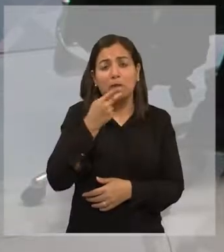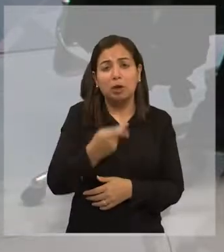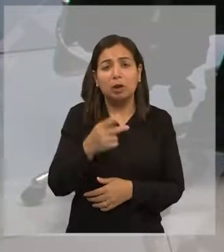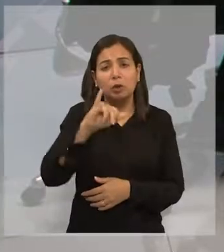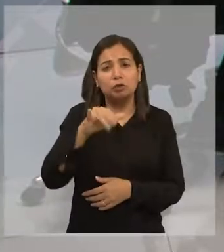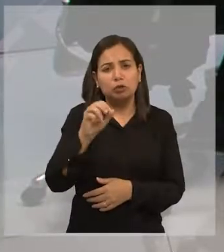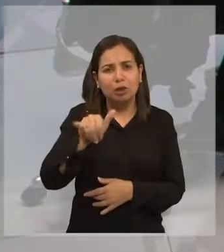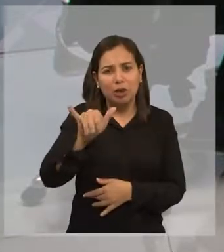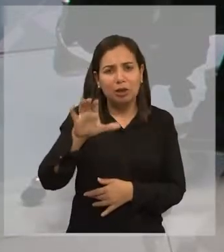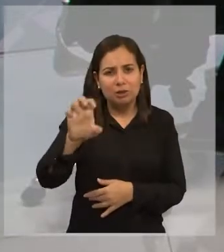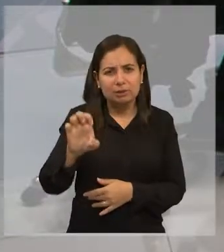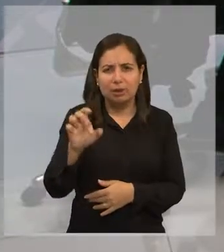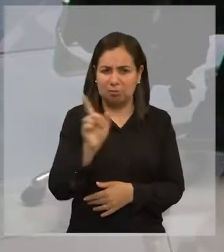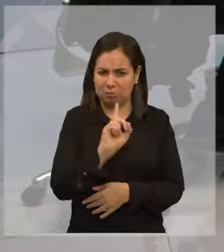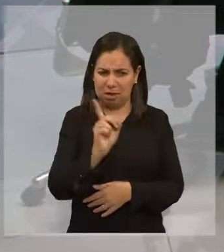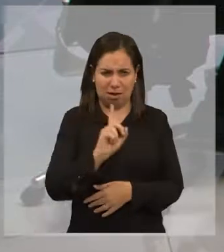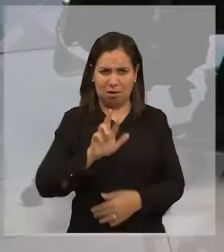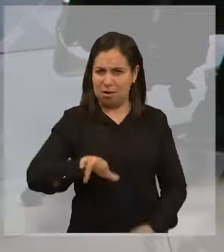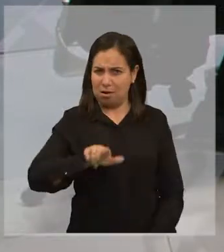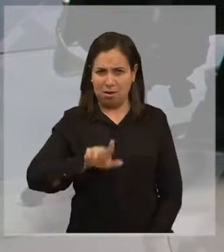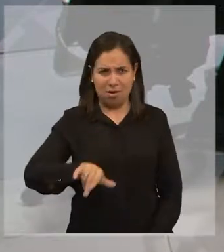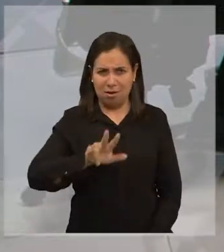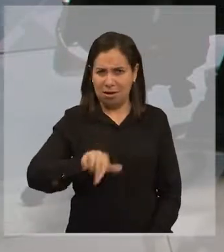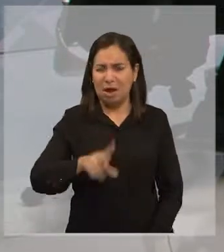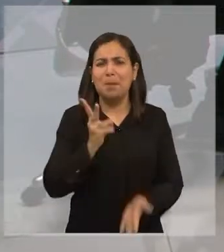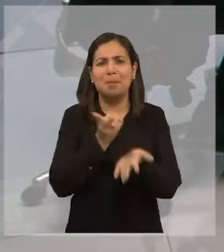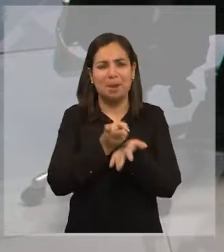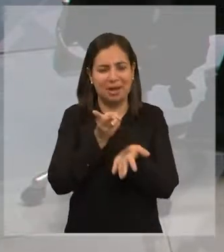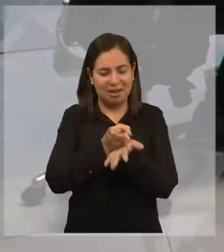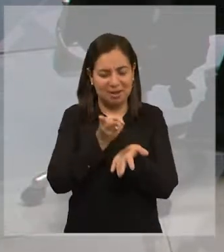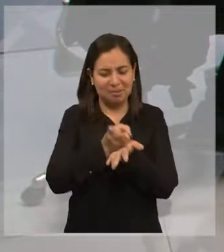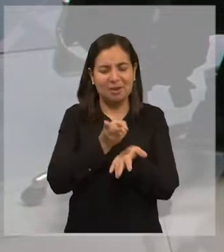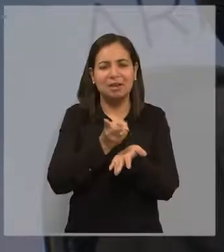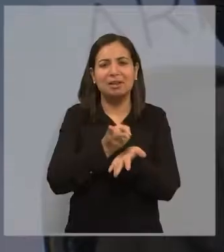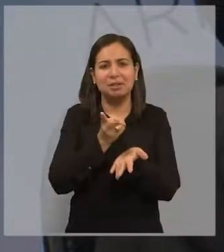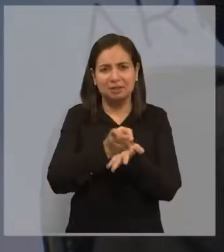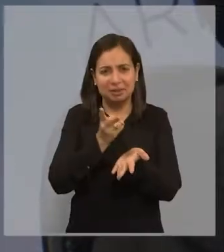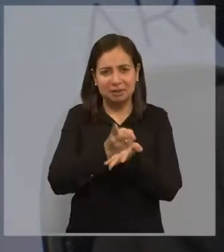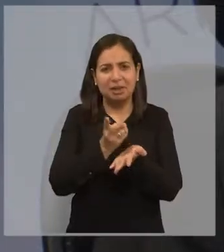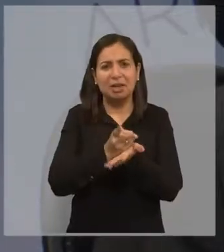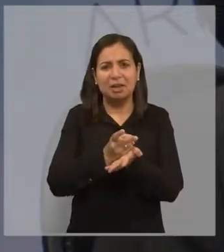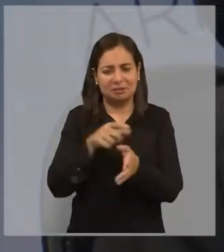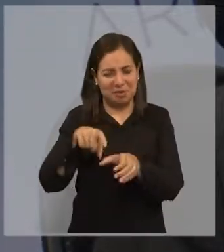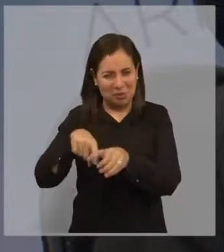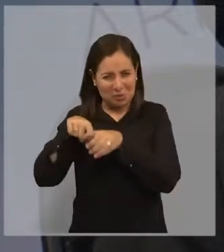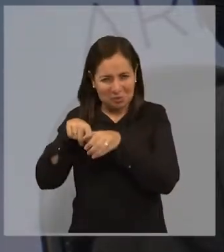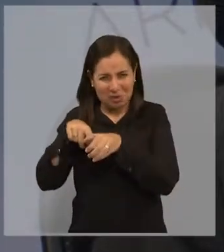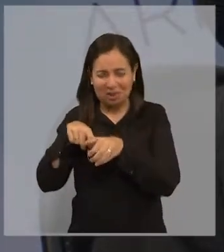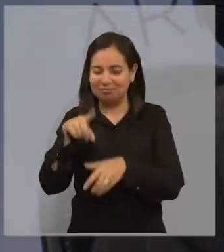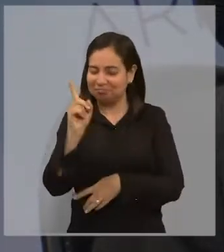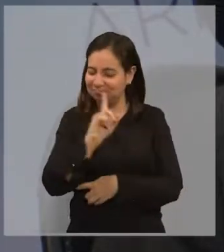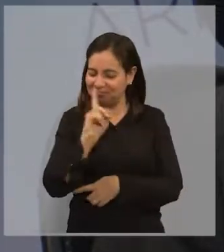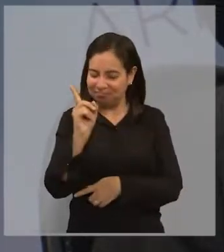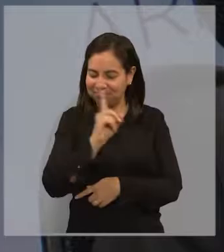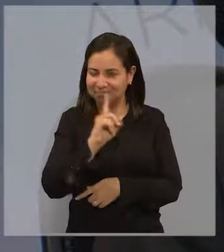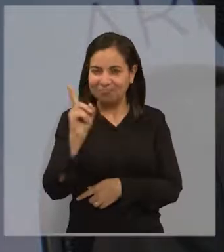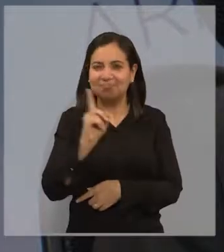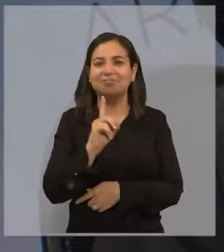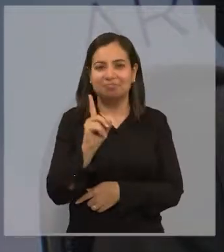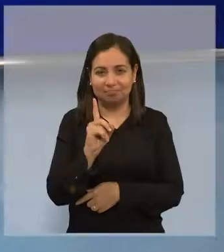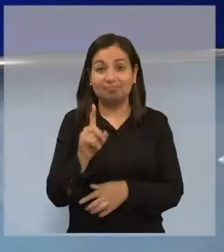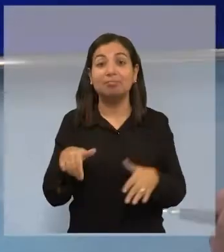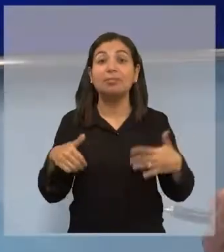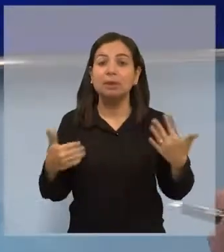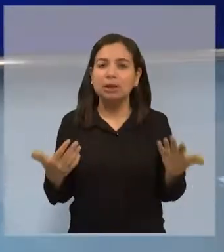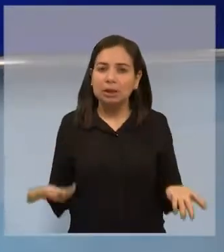houve isso. E, de fato, permanece, o contingenciamento permanece, não foi suspenso. Isso,